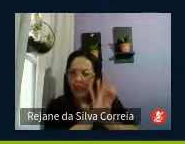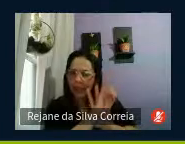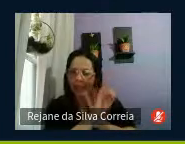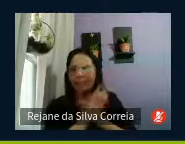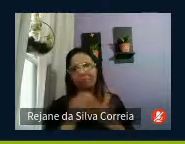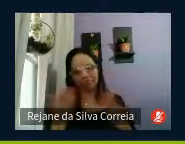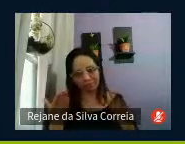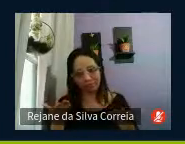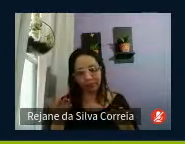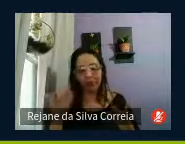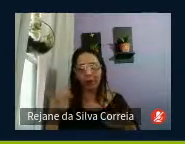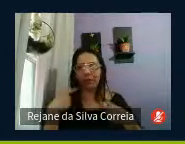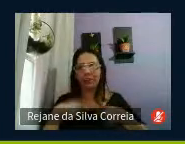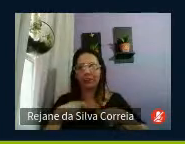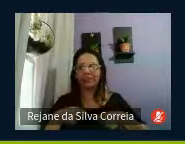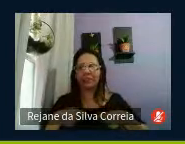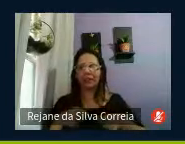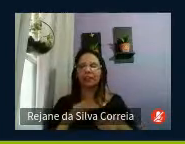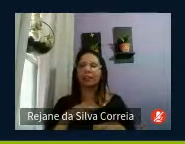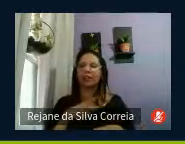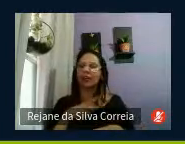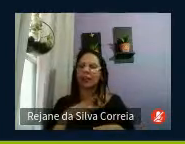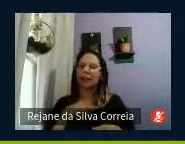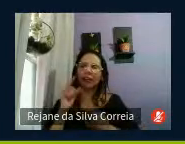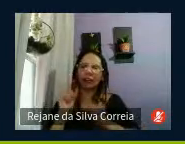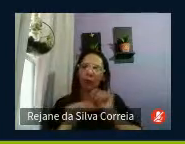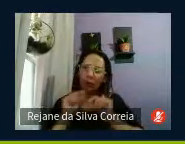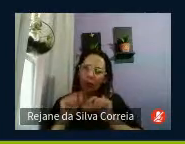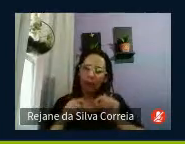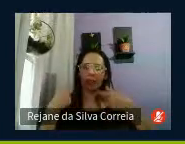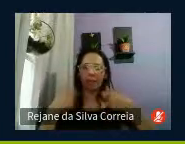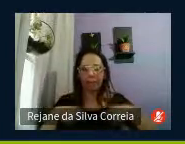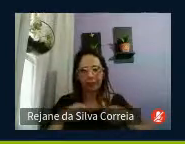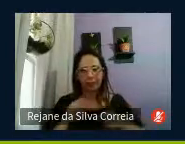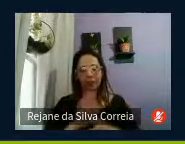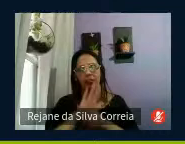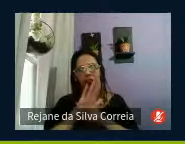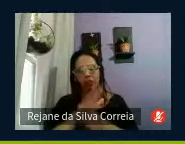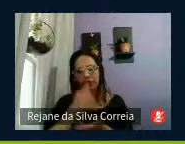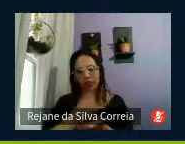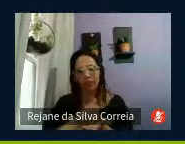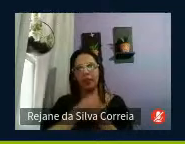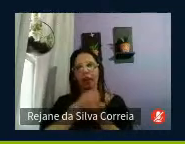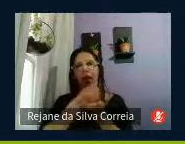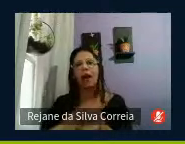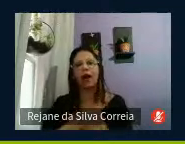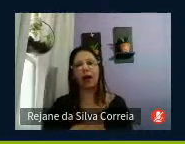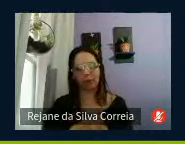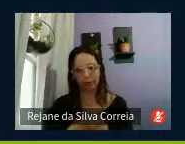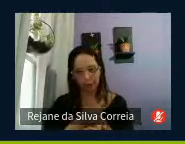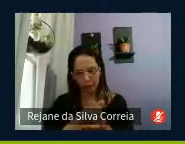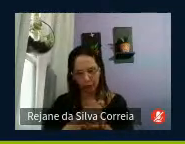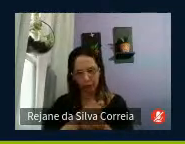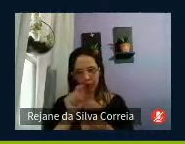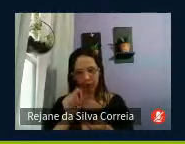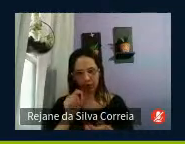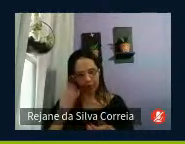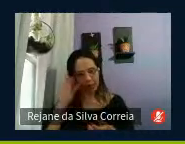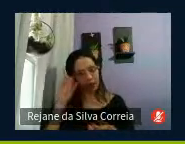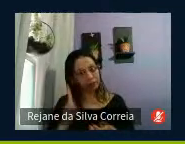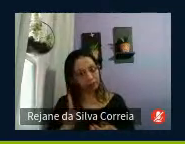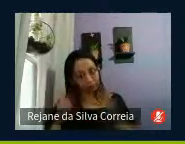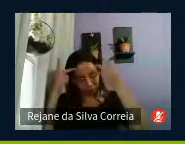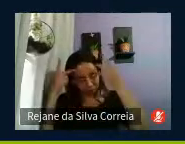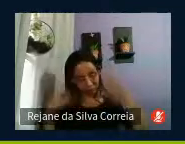por conta dessa necessidade específica, ela precisa de apoios complementares para que a dignidade humana,